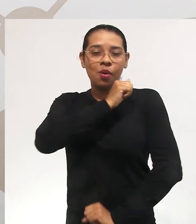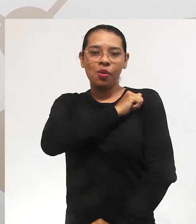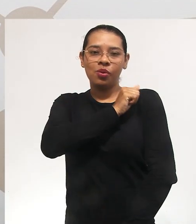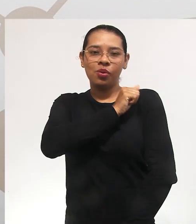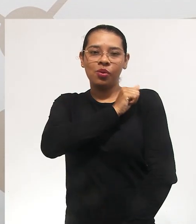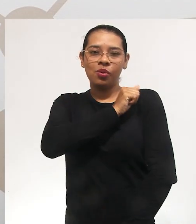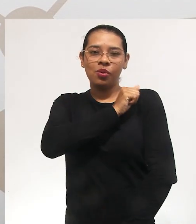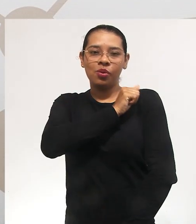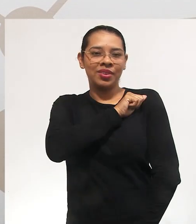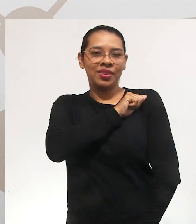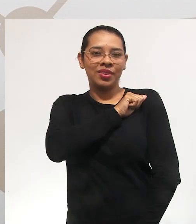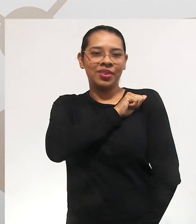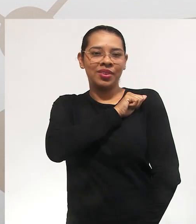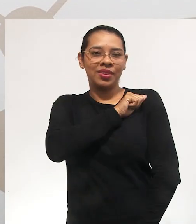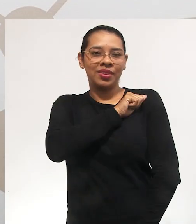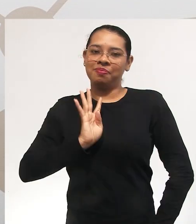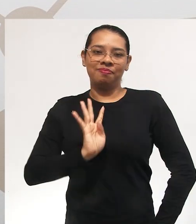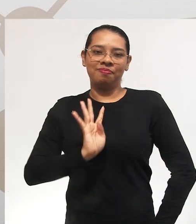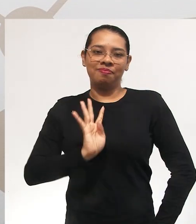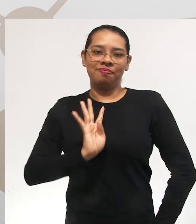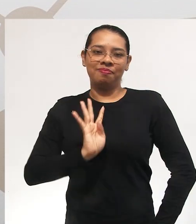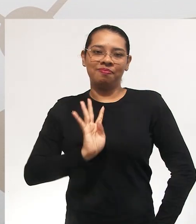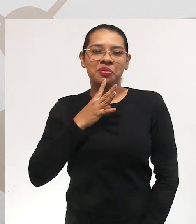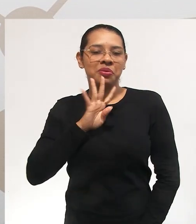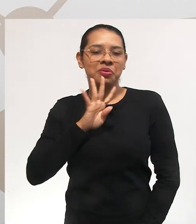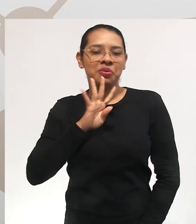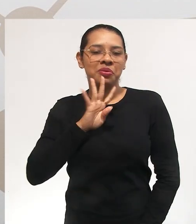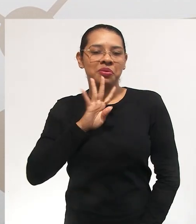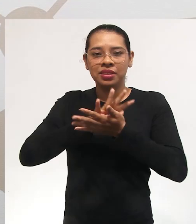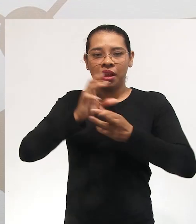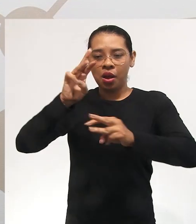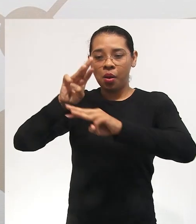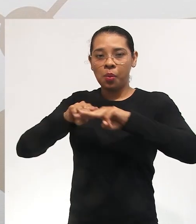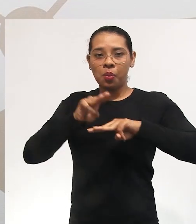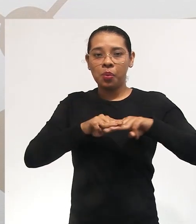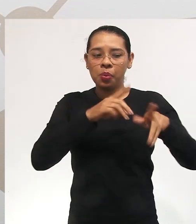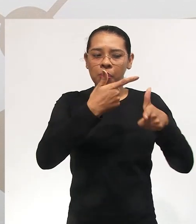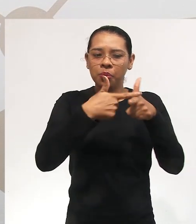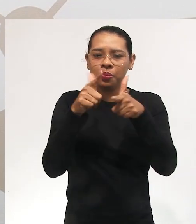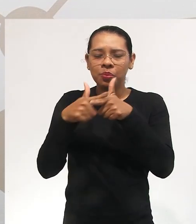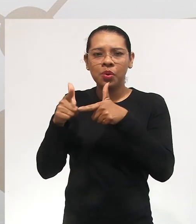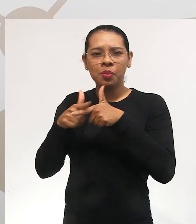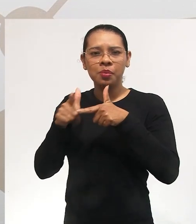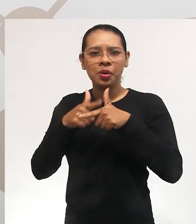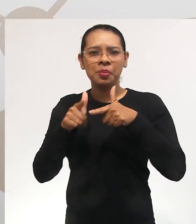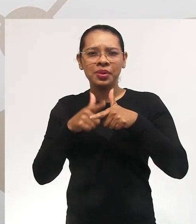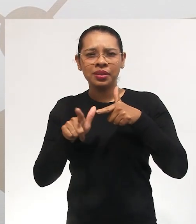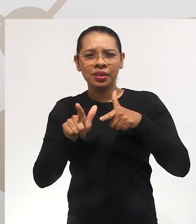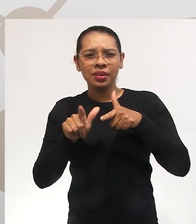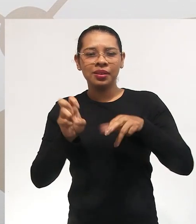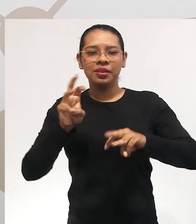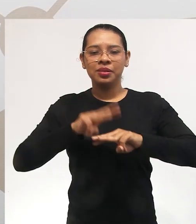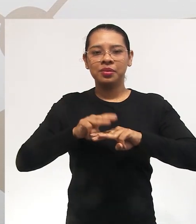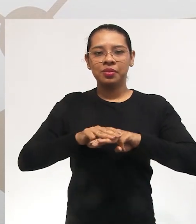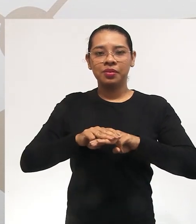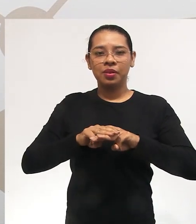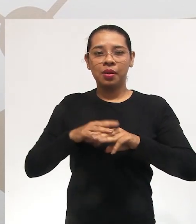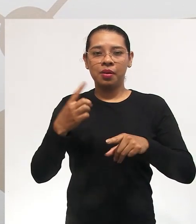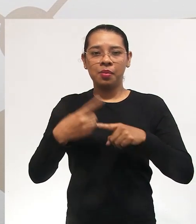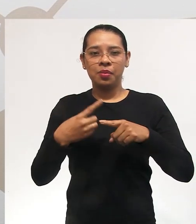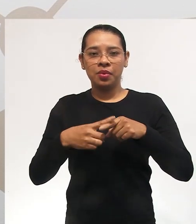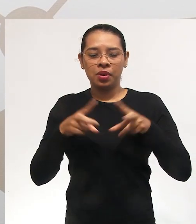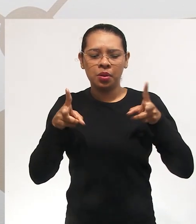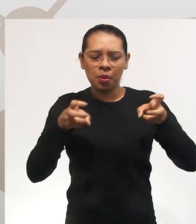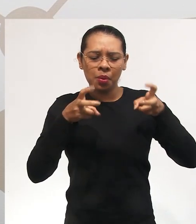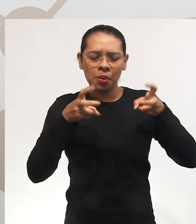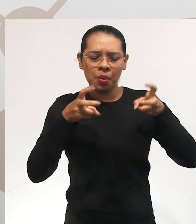consegue resolver problemas, né? Ele não consegue resolver problemas porque ele lê, mas não compreende, ele não